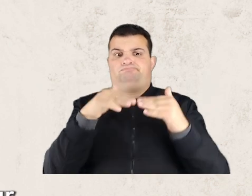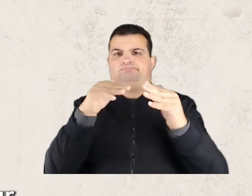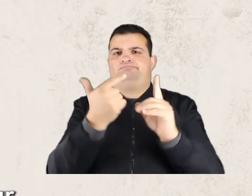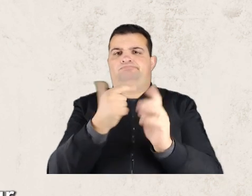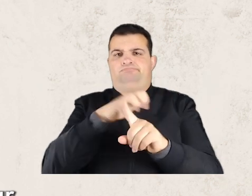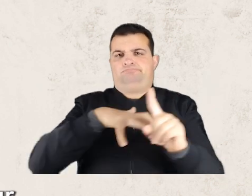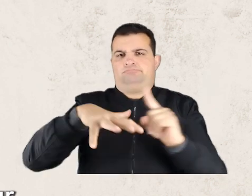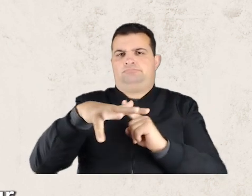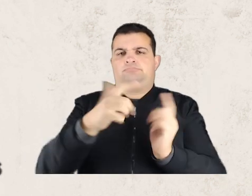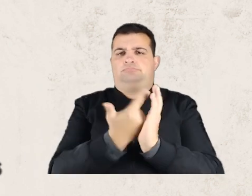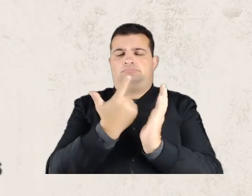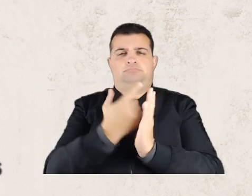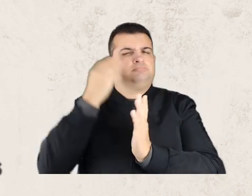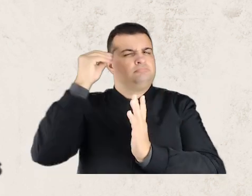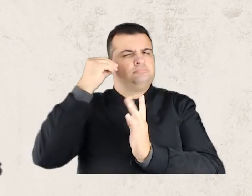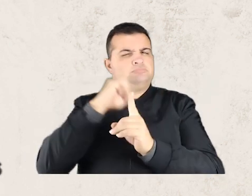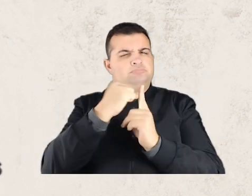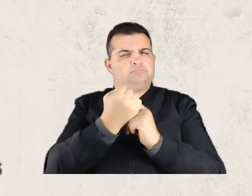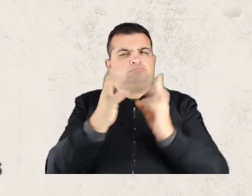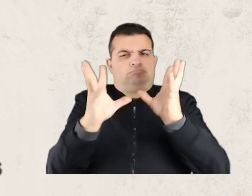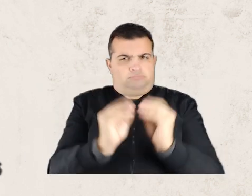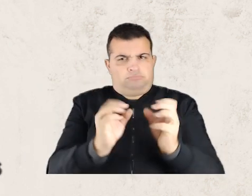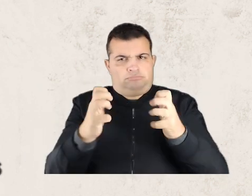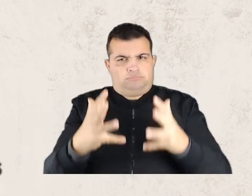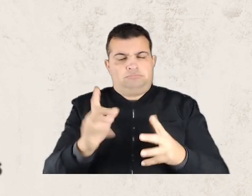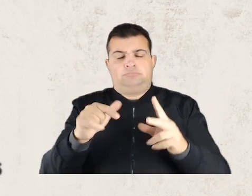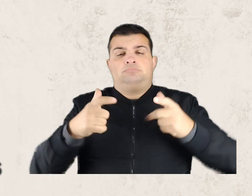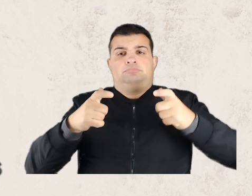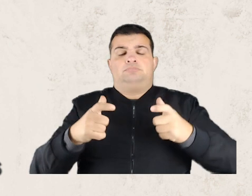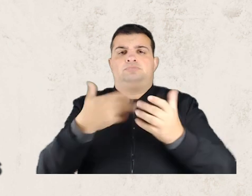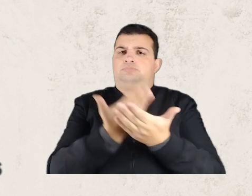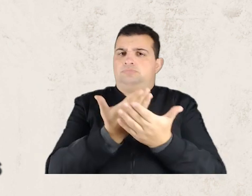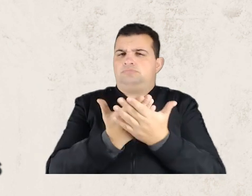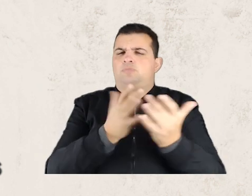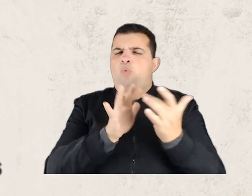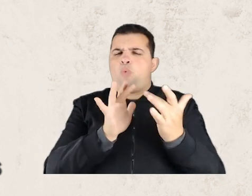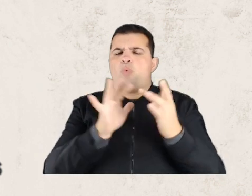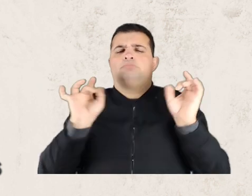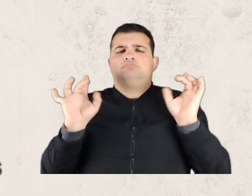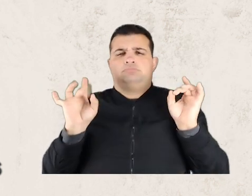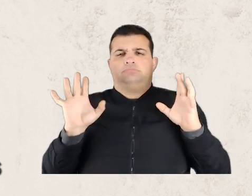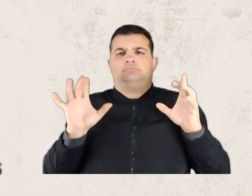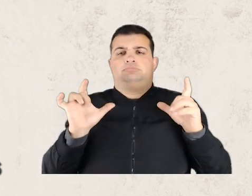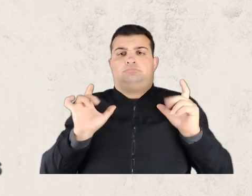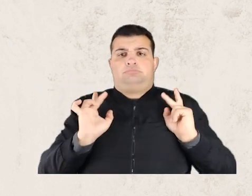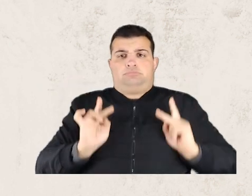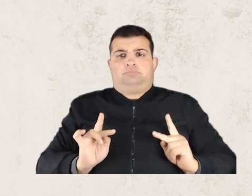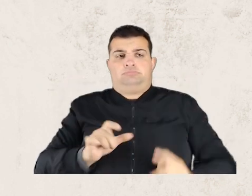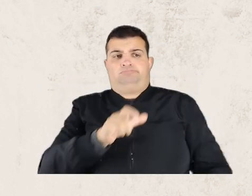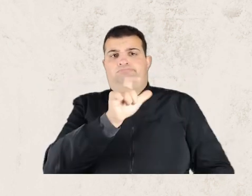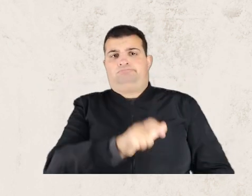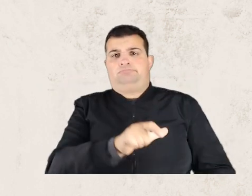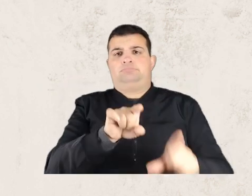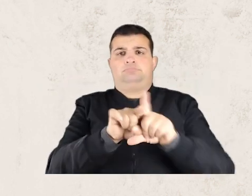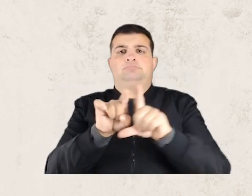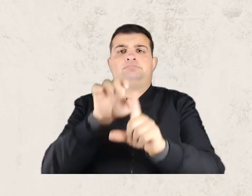psicologia social é estudar como as pessoas, a partir das relações sociais, são constituídas socialmente. No